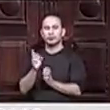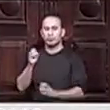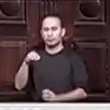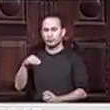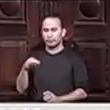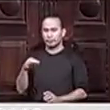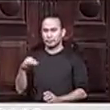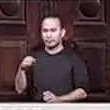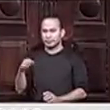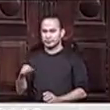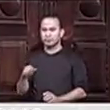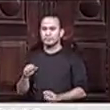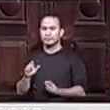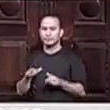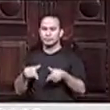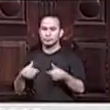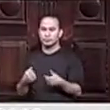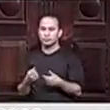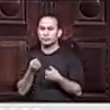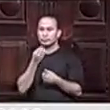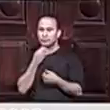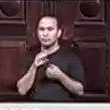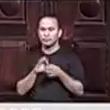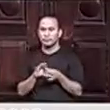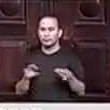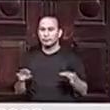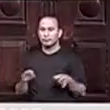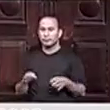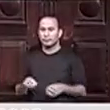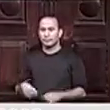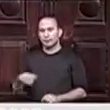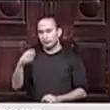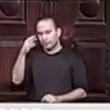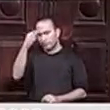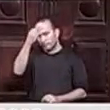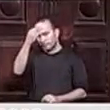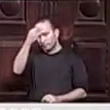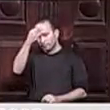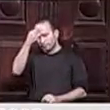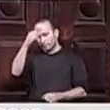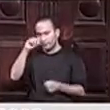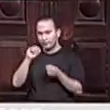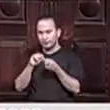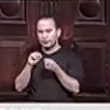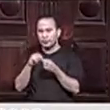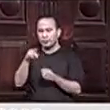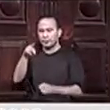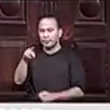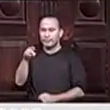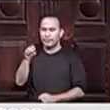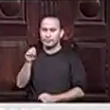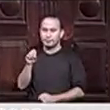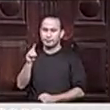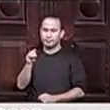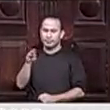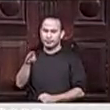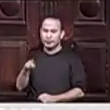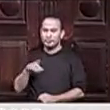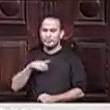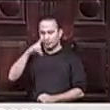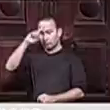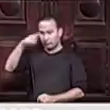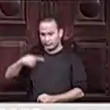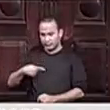boas práticas na vida pública. Em honra à memória daqueles que fundaram o PSDB, nós temos a